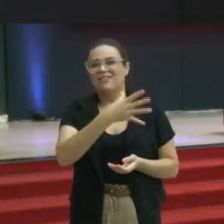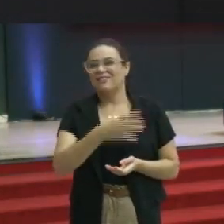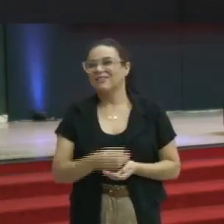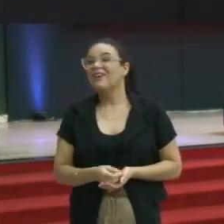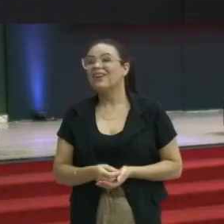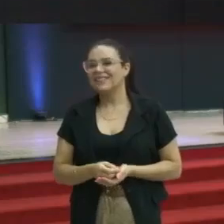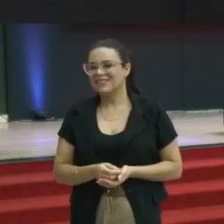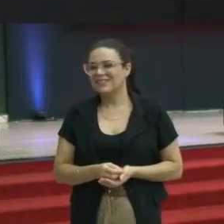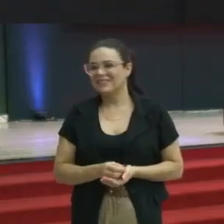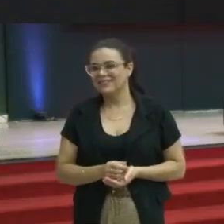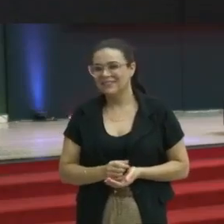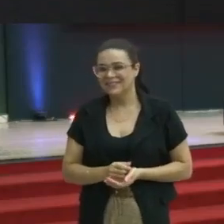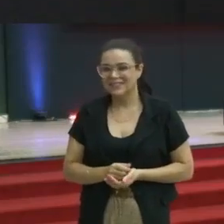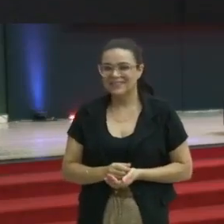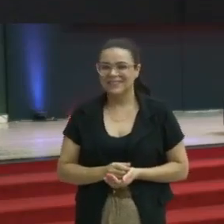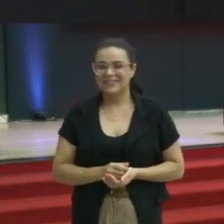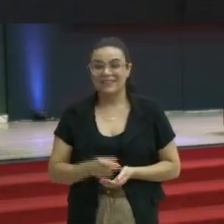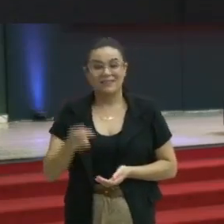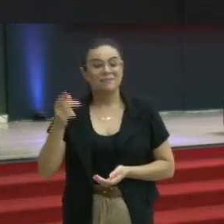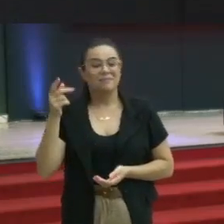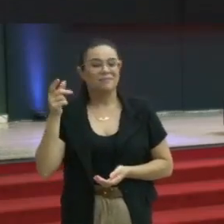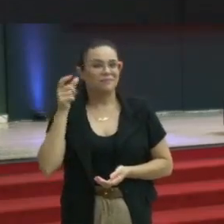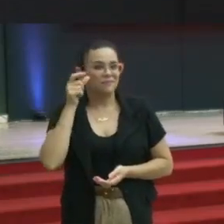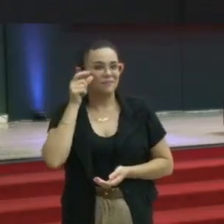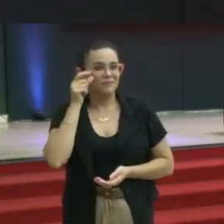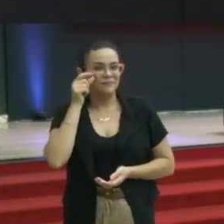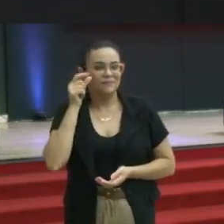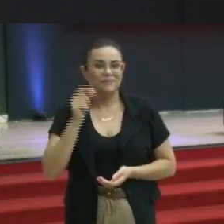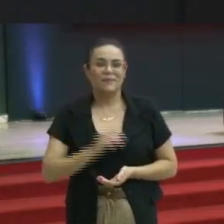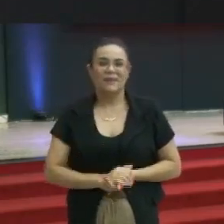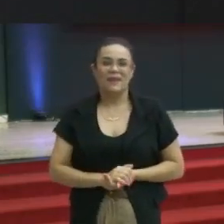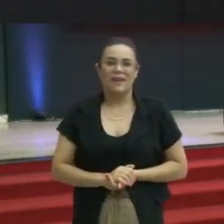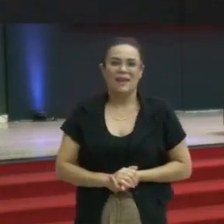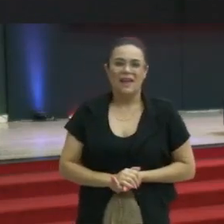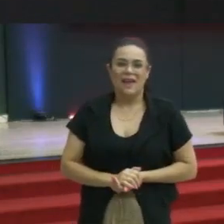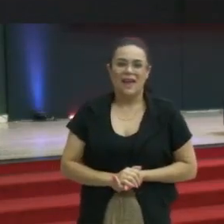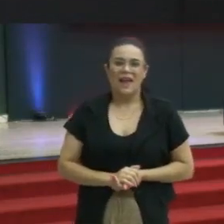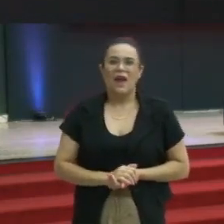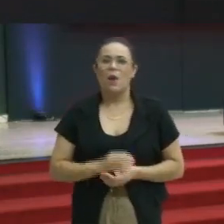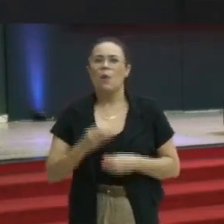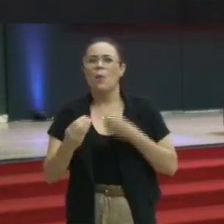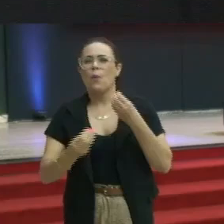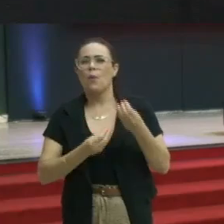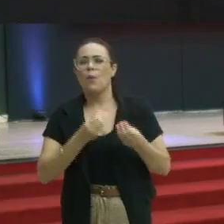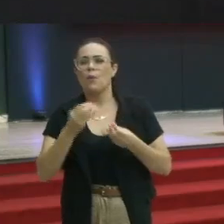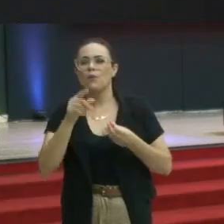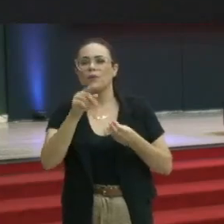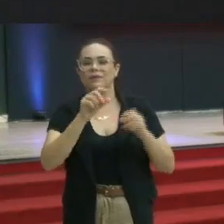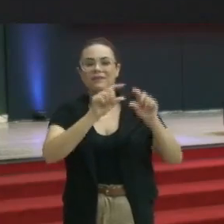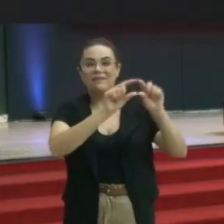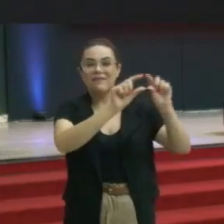Preste atenção. Como você completaria esta frase?